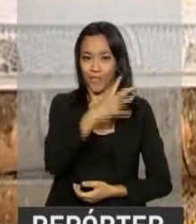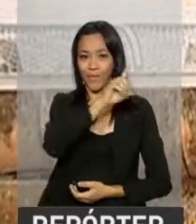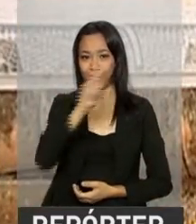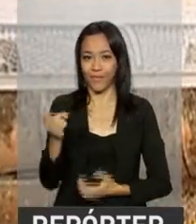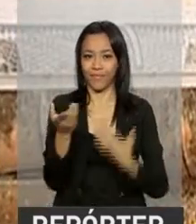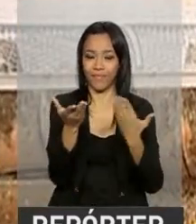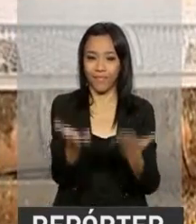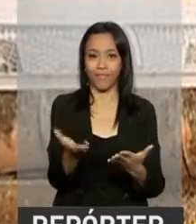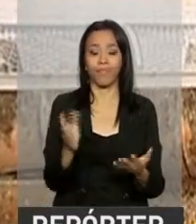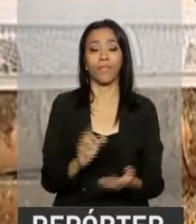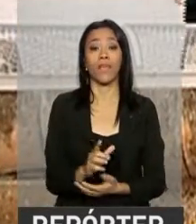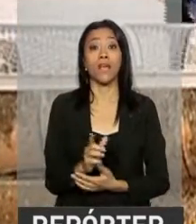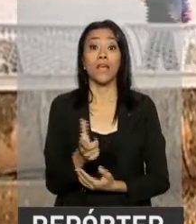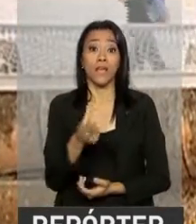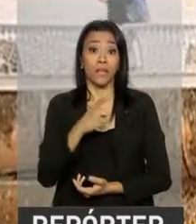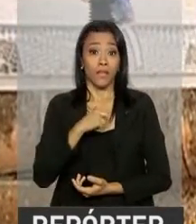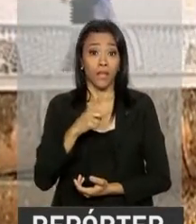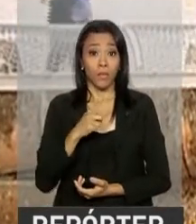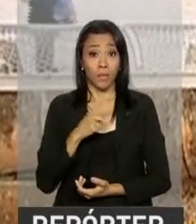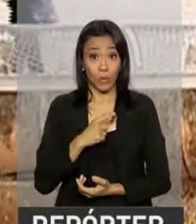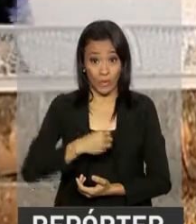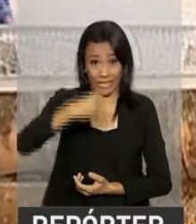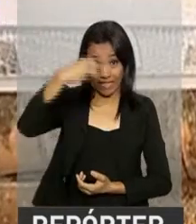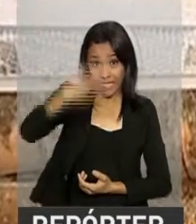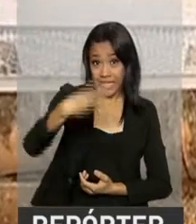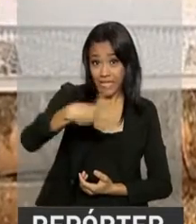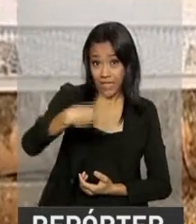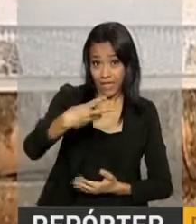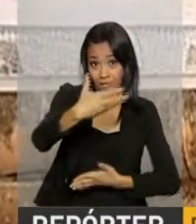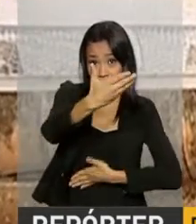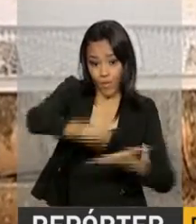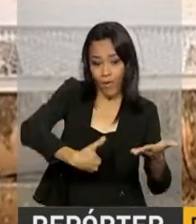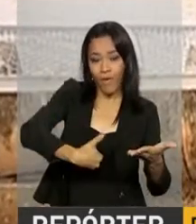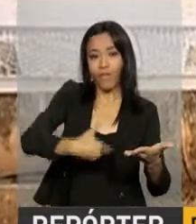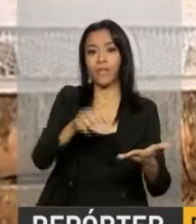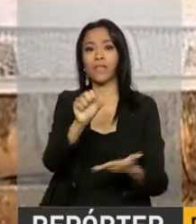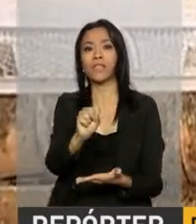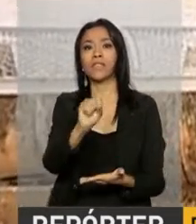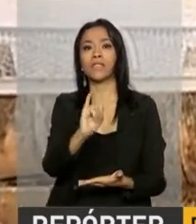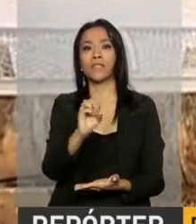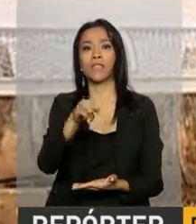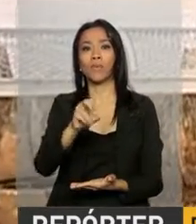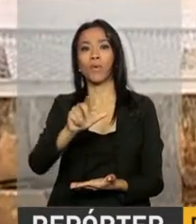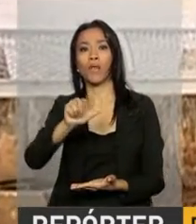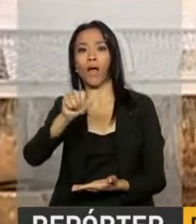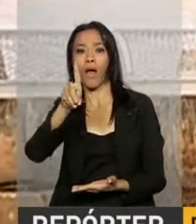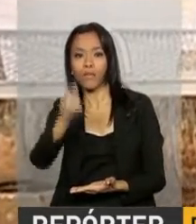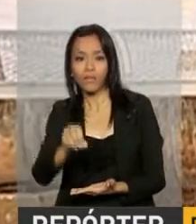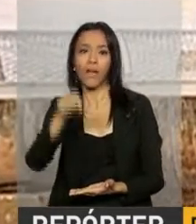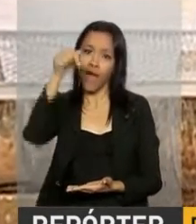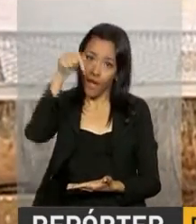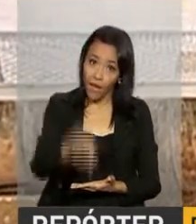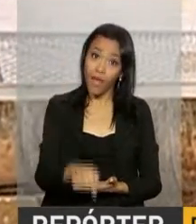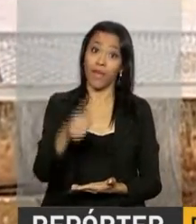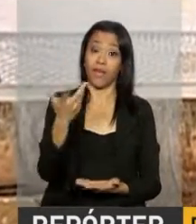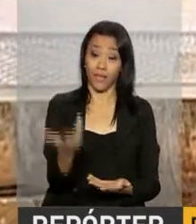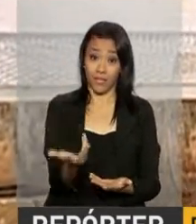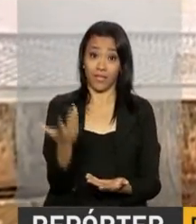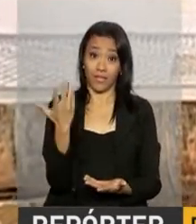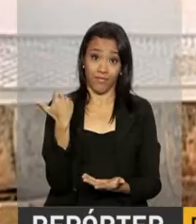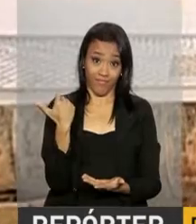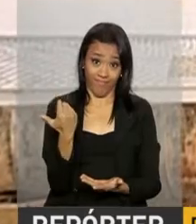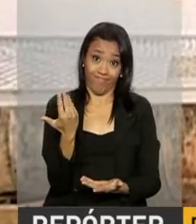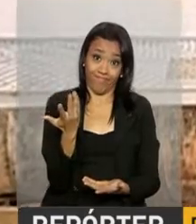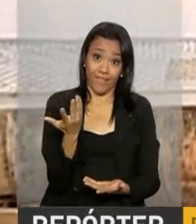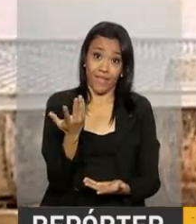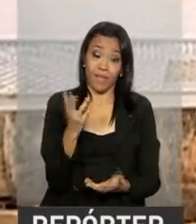você. O terceiro simulado do Exame Nacional do Ensino Médio estava previsto para acontecer nesse final de semana, mas por causa